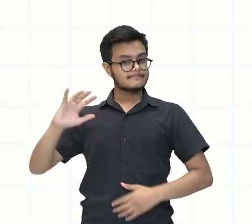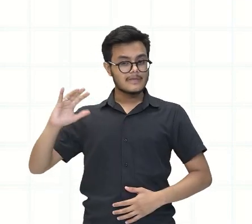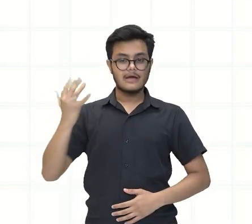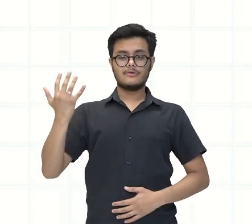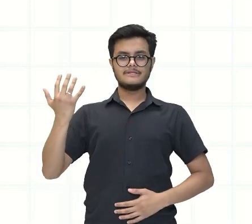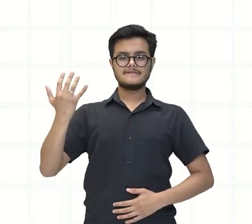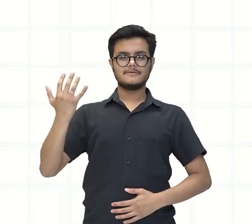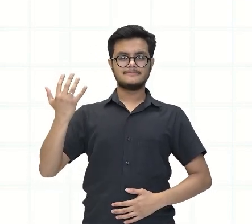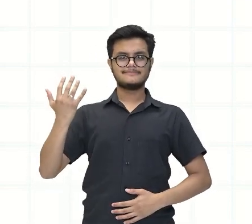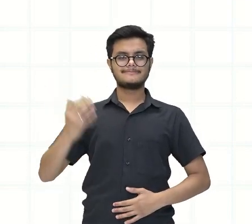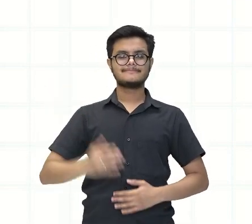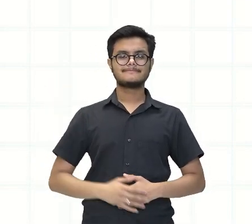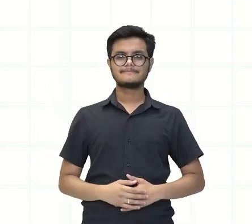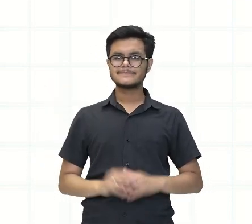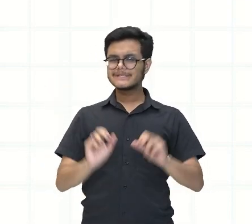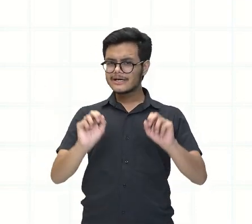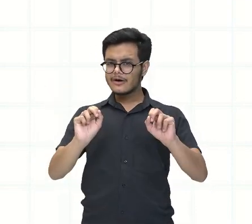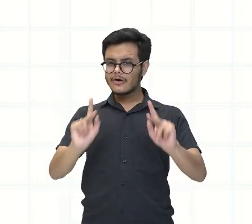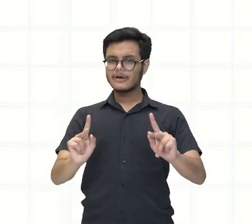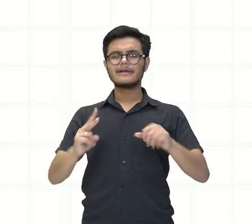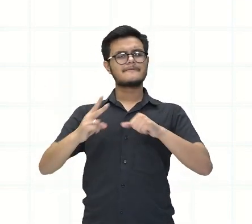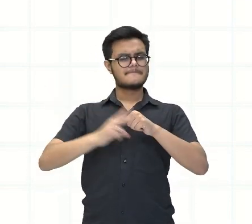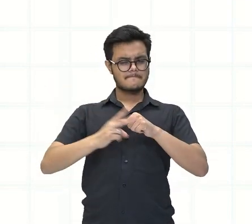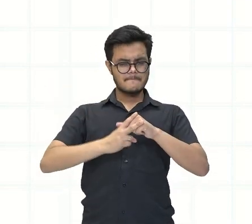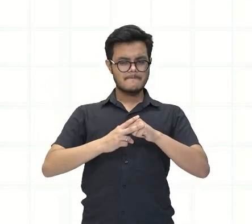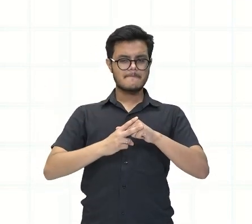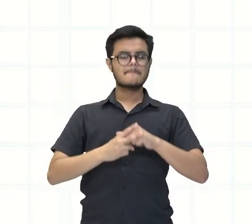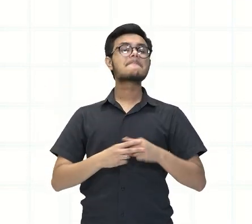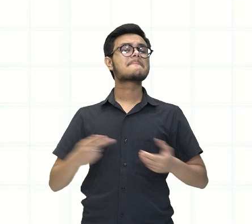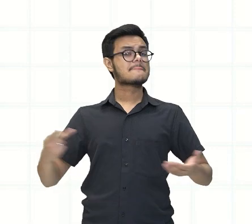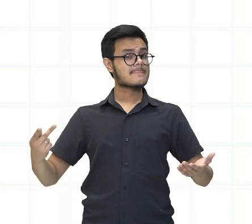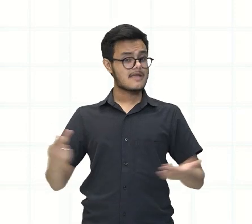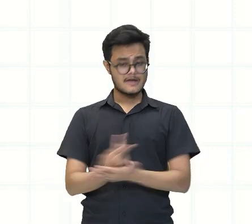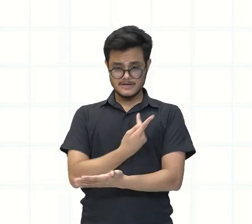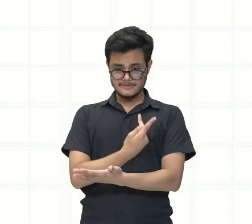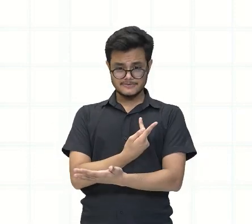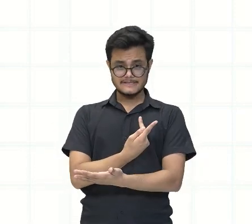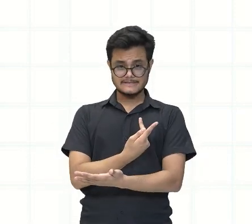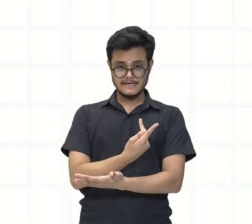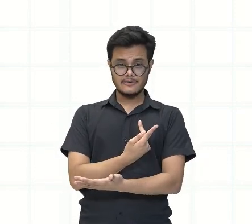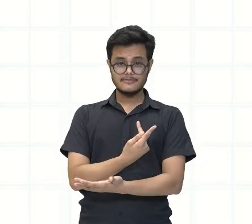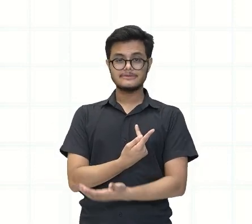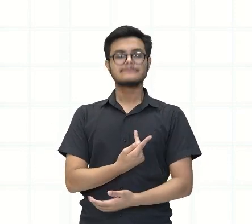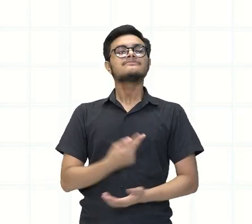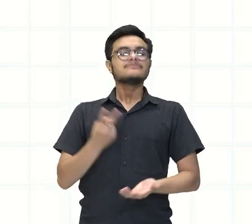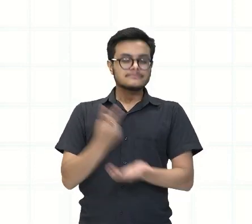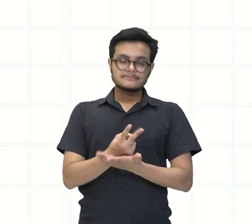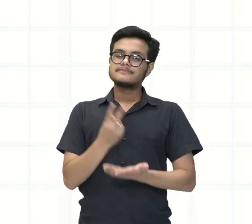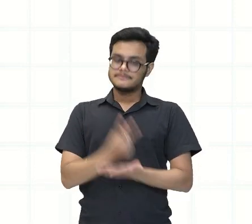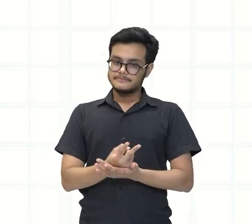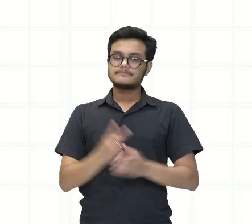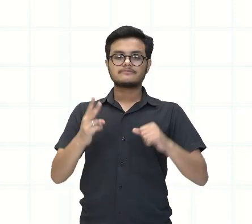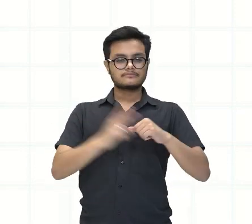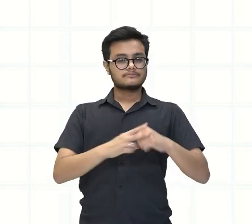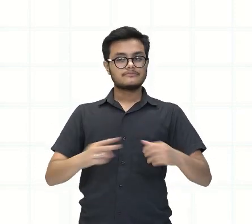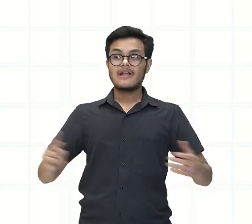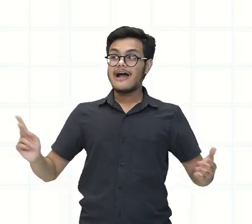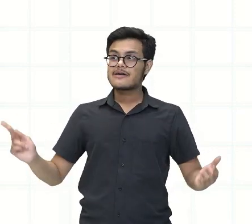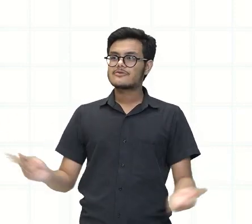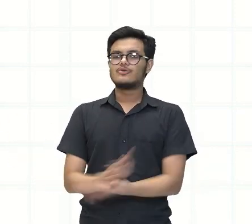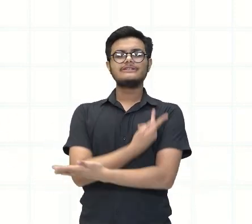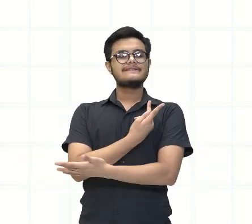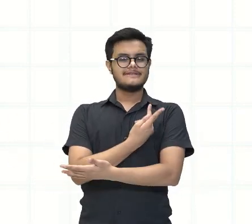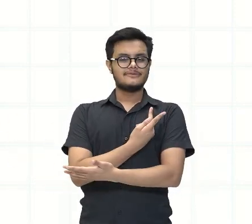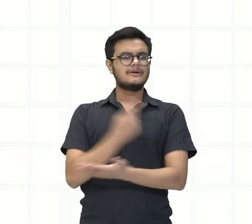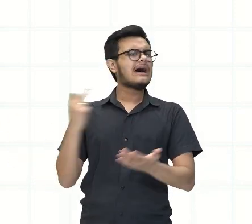quando abordarmos um verbo tratando-o como verbo significativo, lembrem-se que é um verbo que trabalha nesse